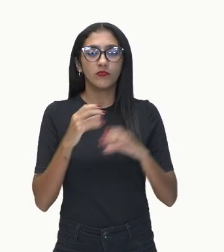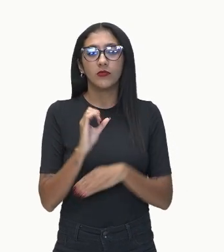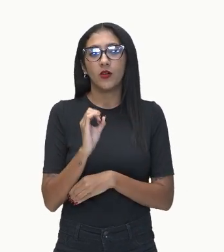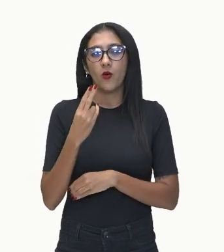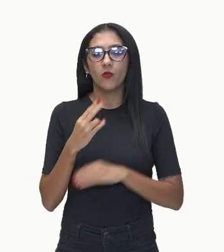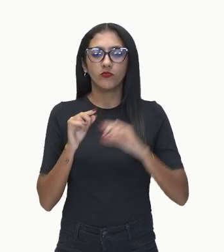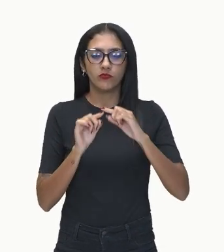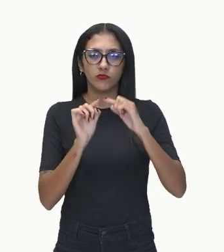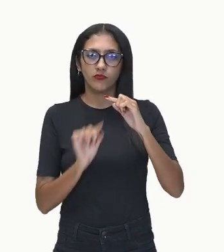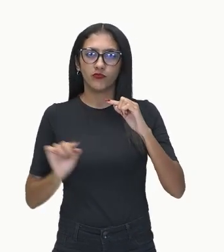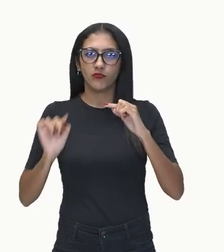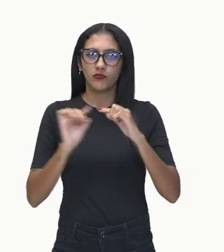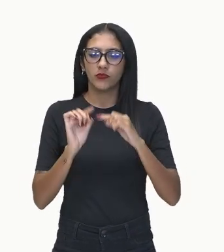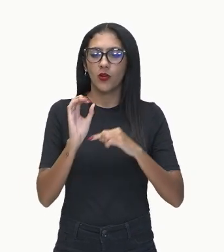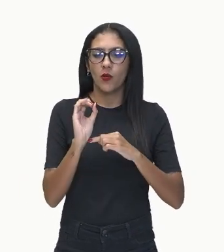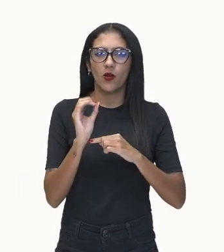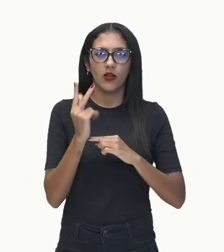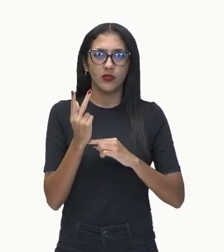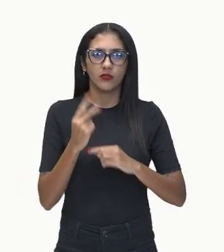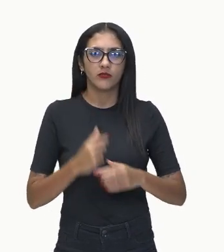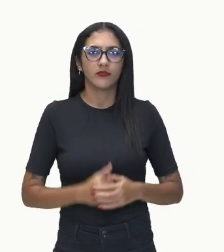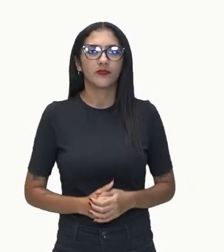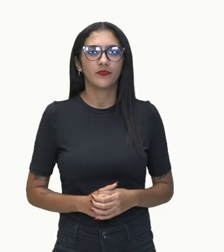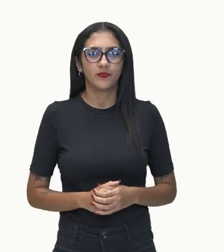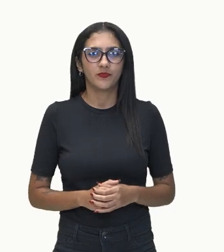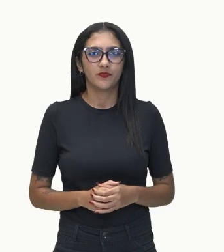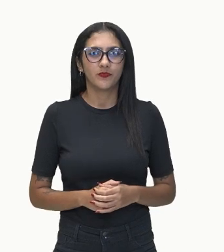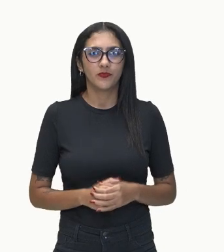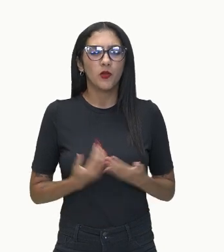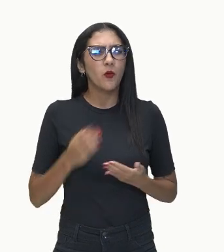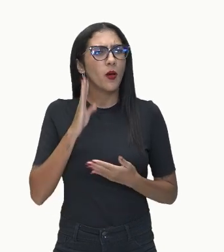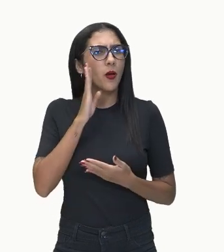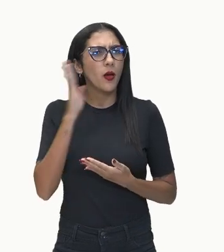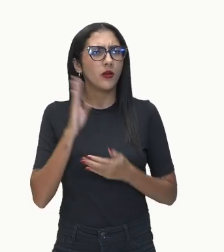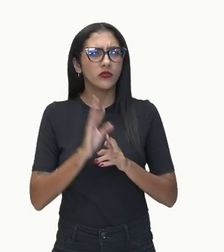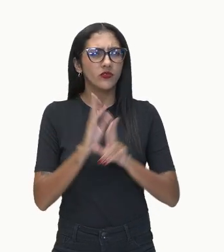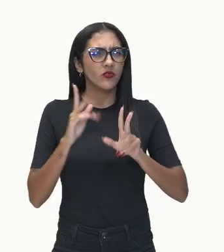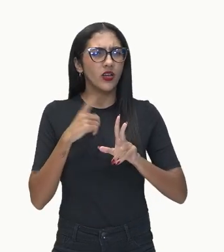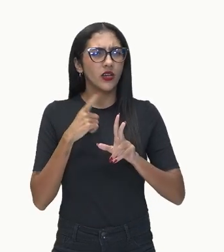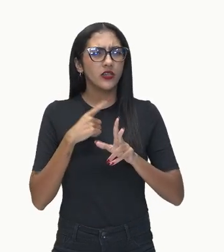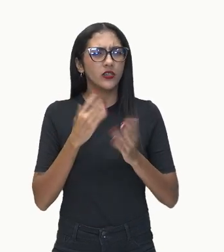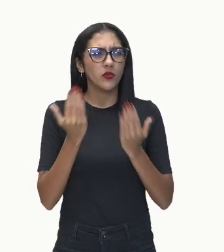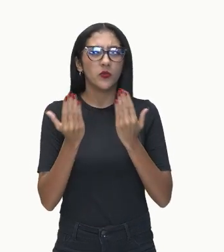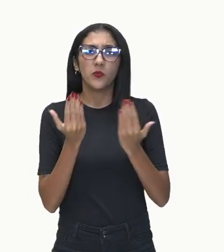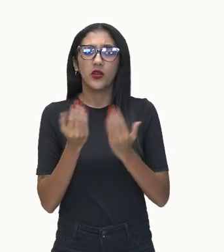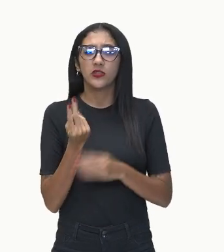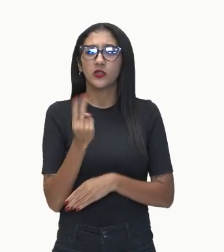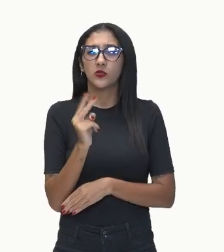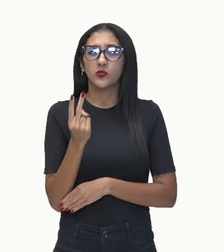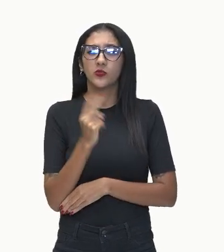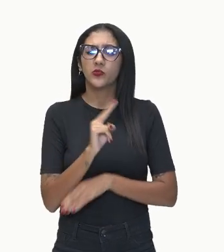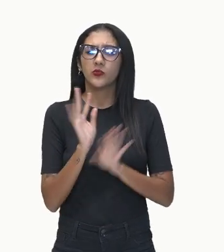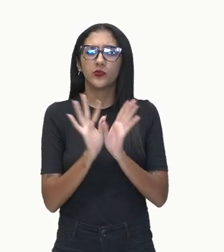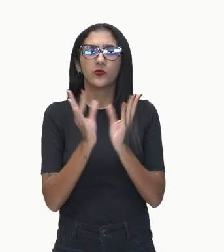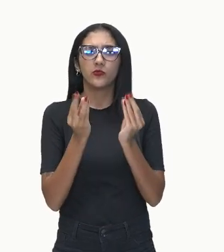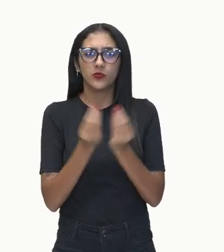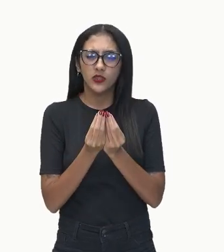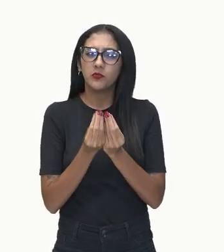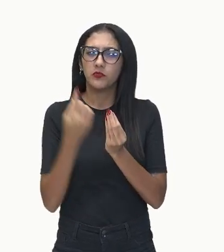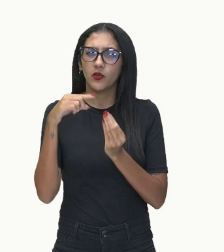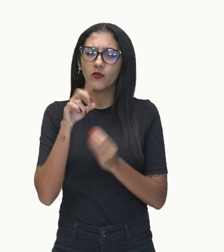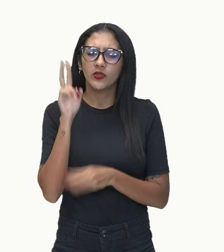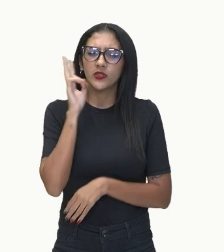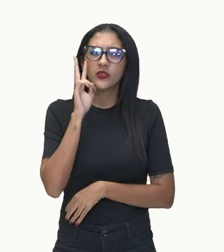aromático. Então, qual é a diferença principal entre álcool e enol? Para reforçar aqui, no